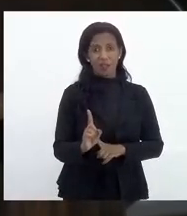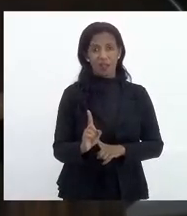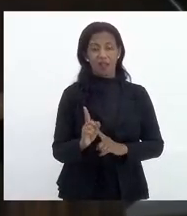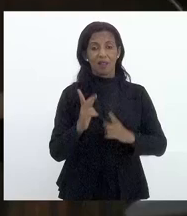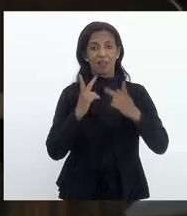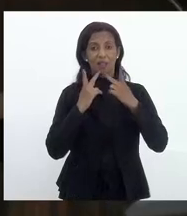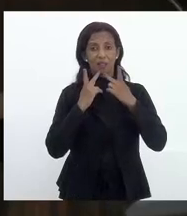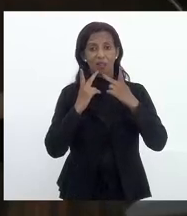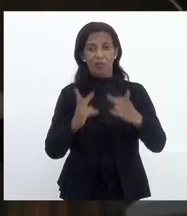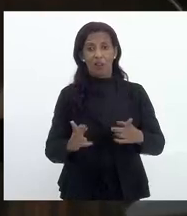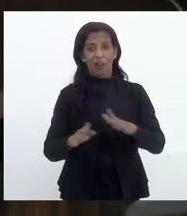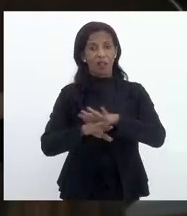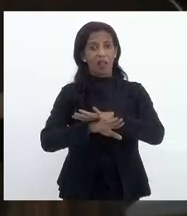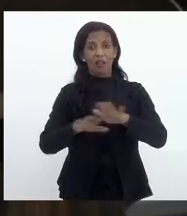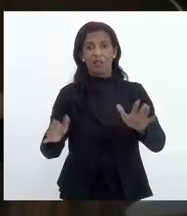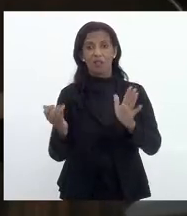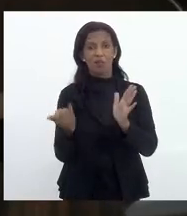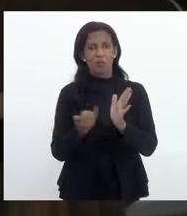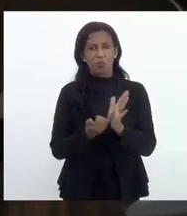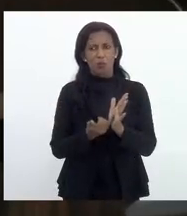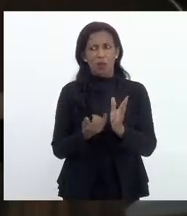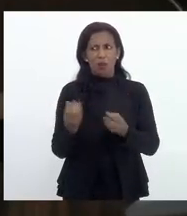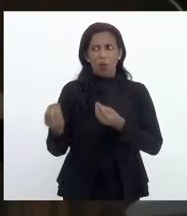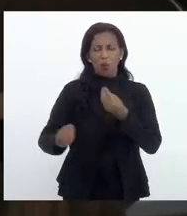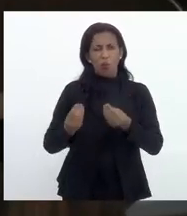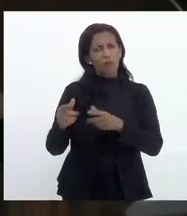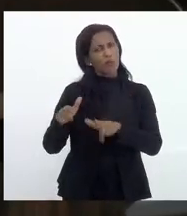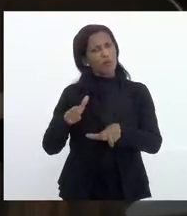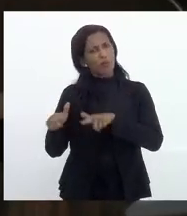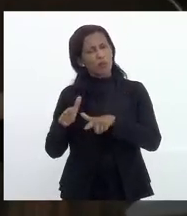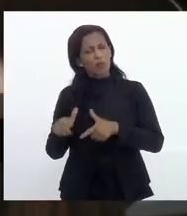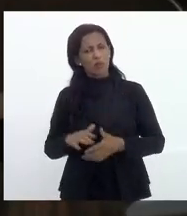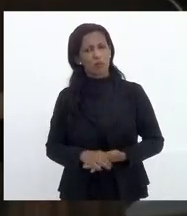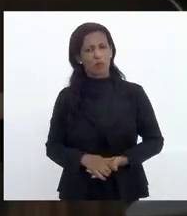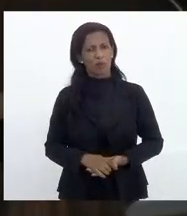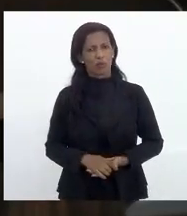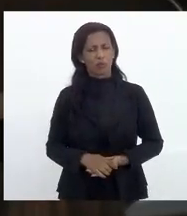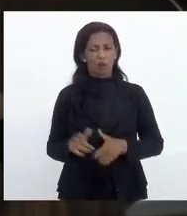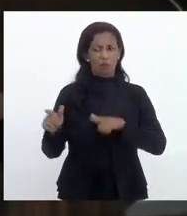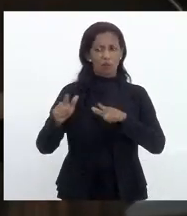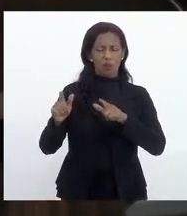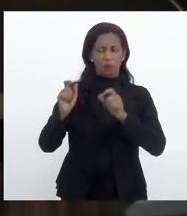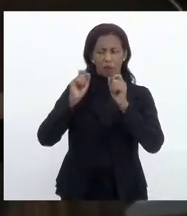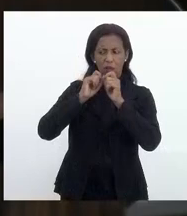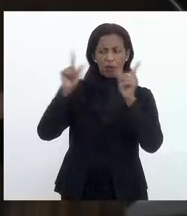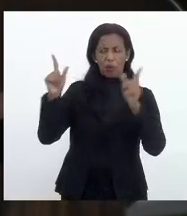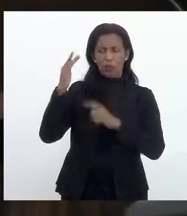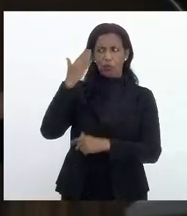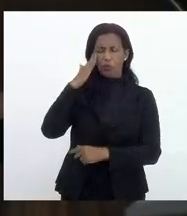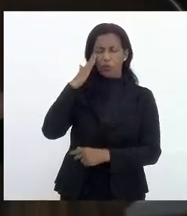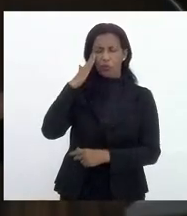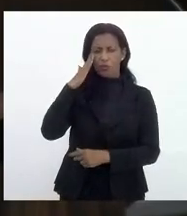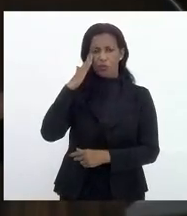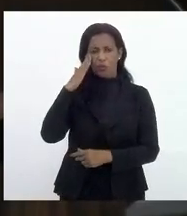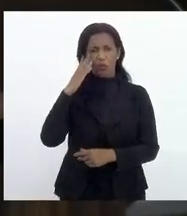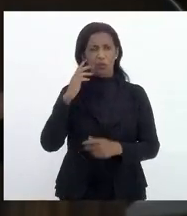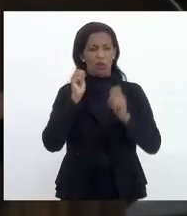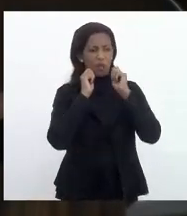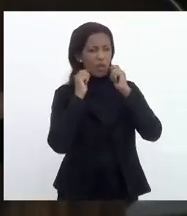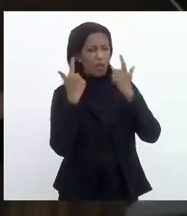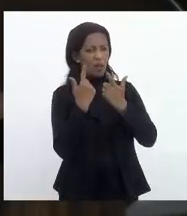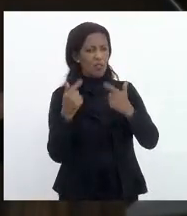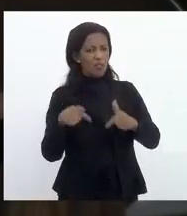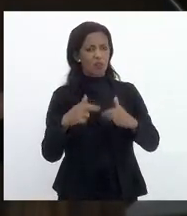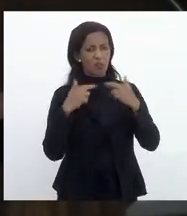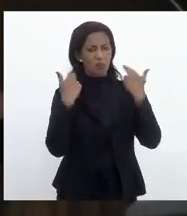que dizer que não vai descer mais publicado Então como é que fica o servidor servidor acordou com o entendimento o parlamentar